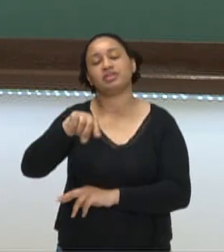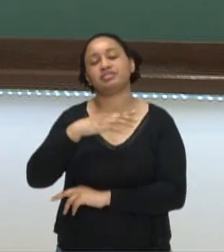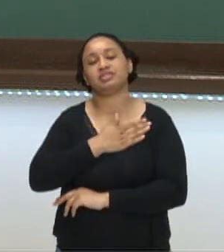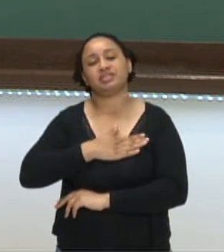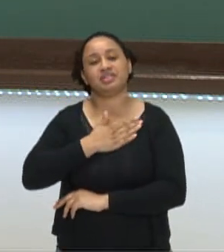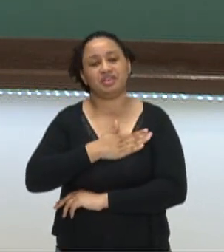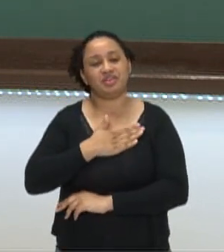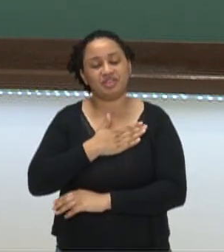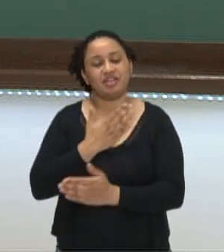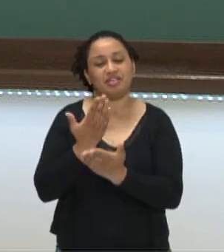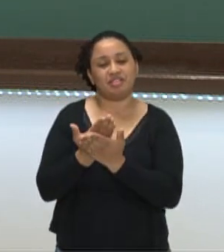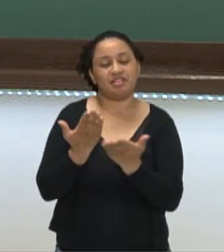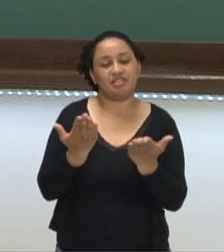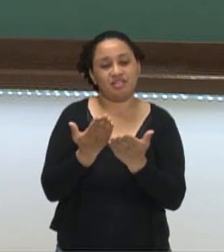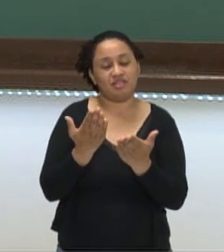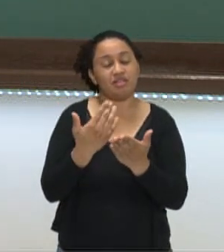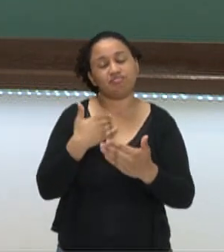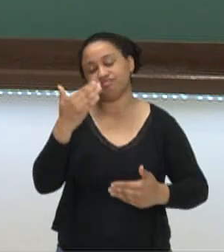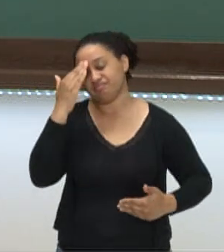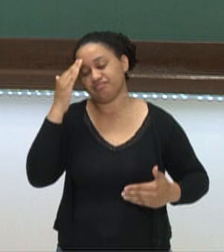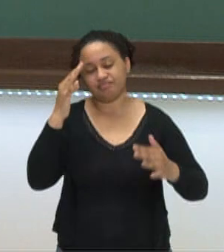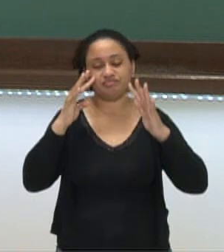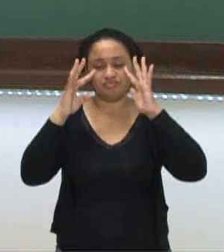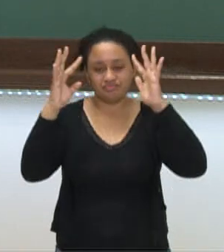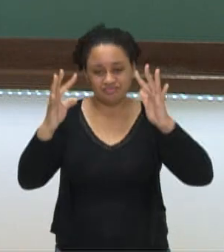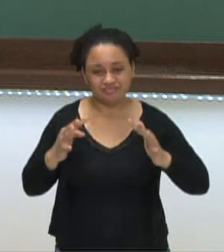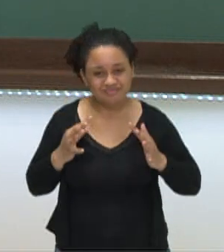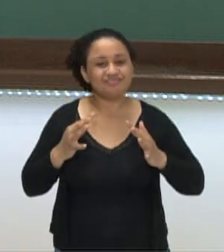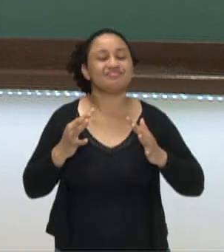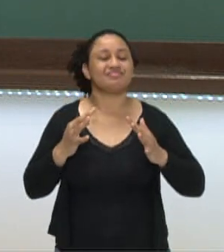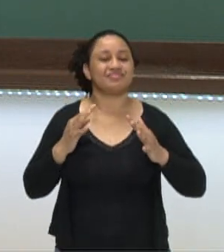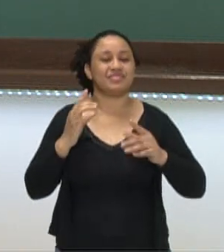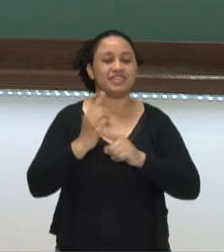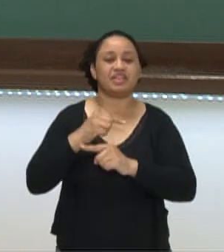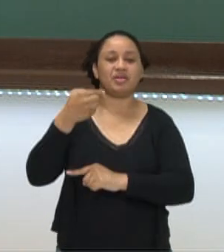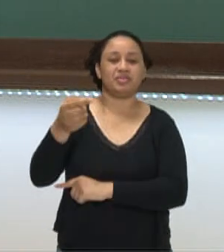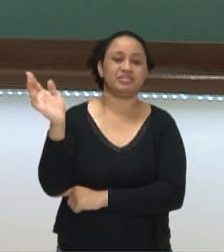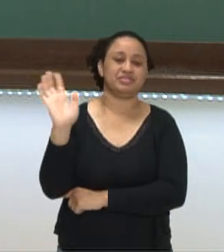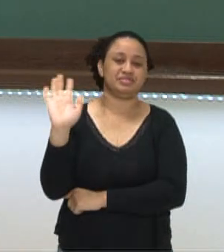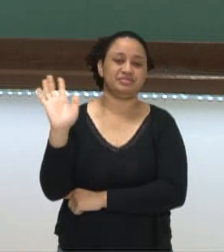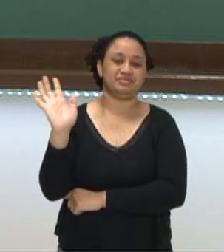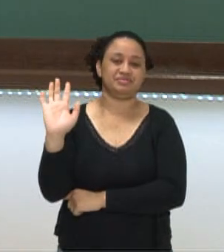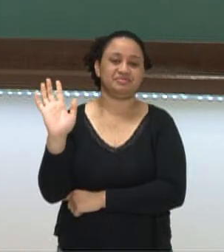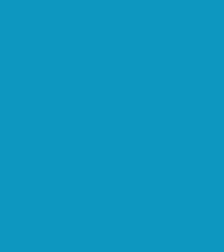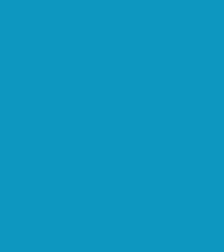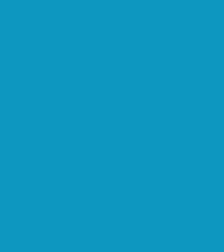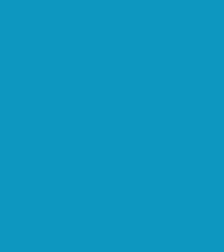gostado dessa aula, agradeço a sua atenção e até breve.